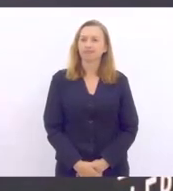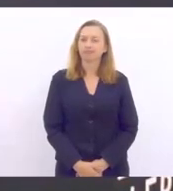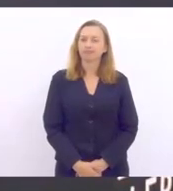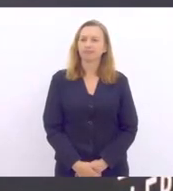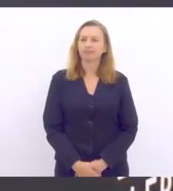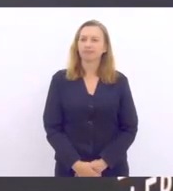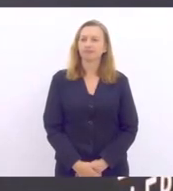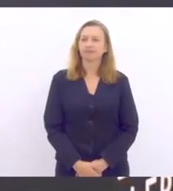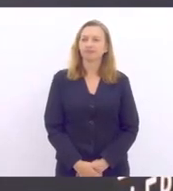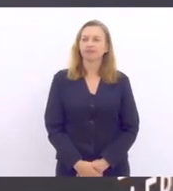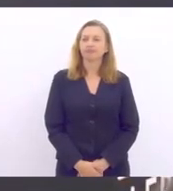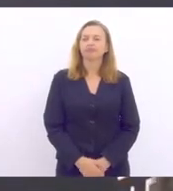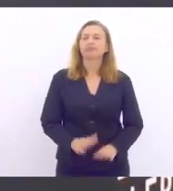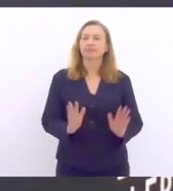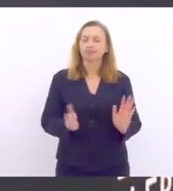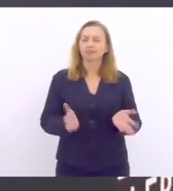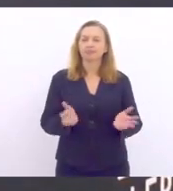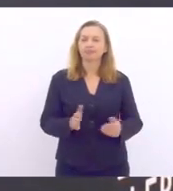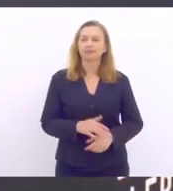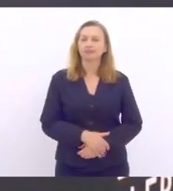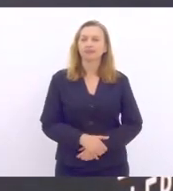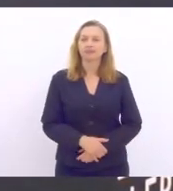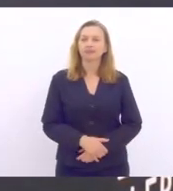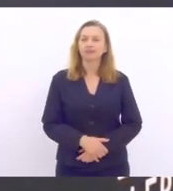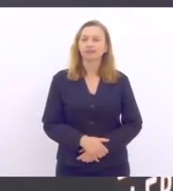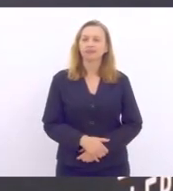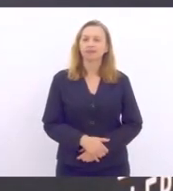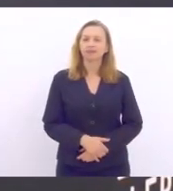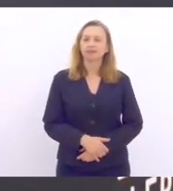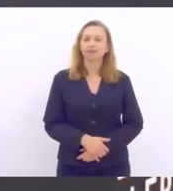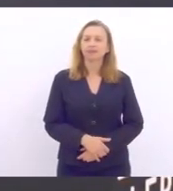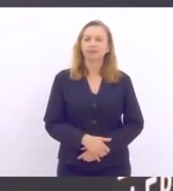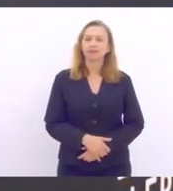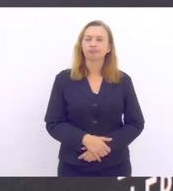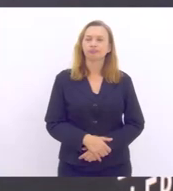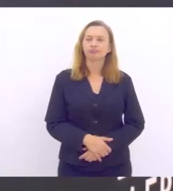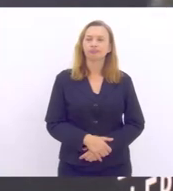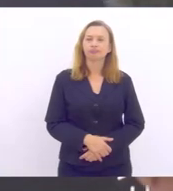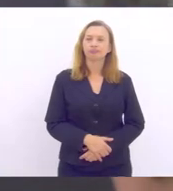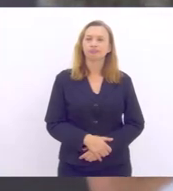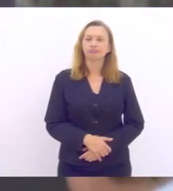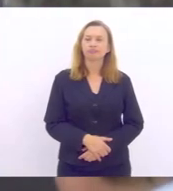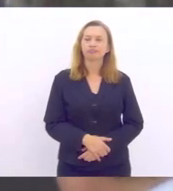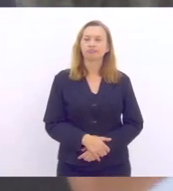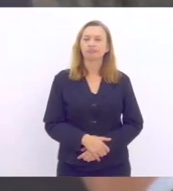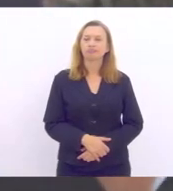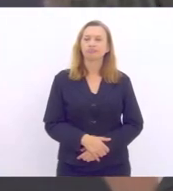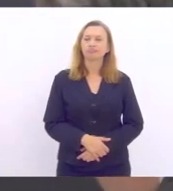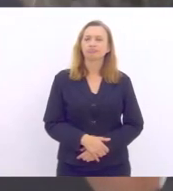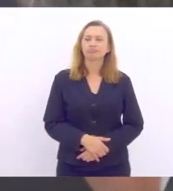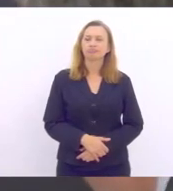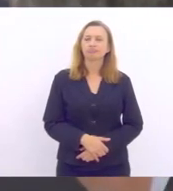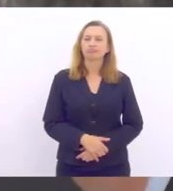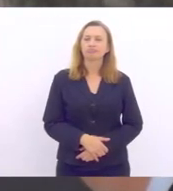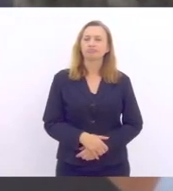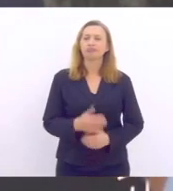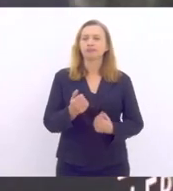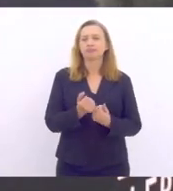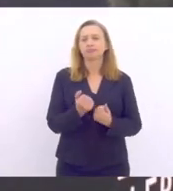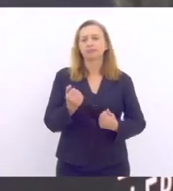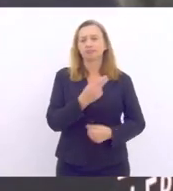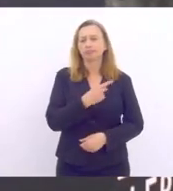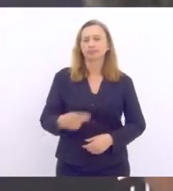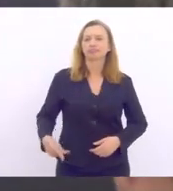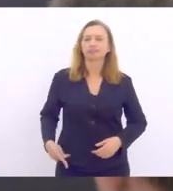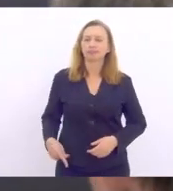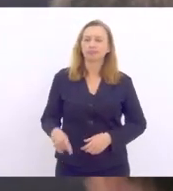eu passo a palavra agora. Estava inscrito Carla, o Carlos Roberto Osório, vice-presidente do Clube de Regatas Vasco